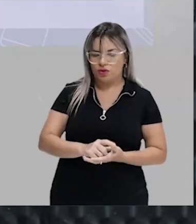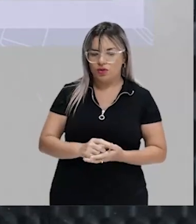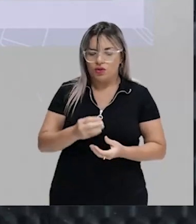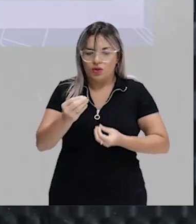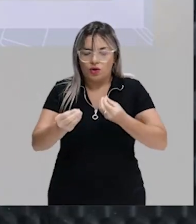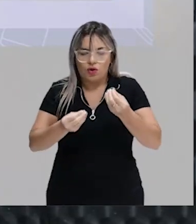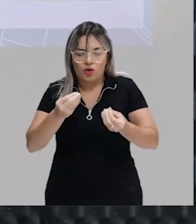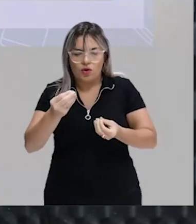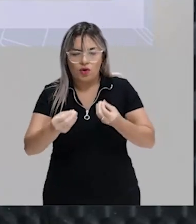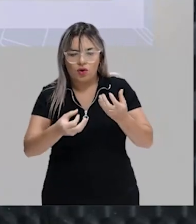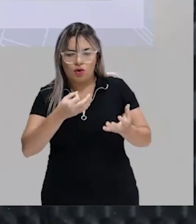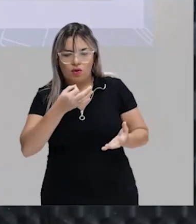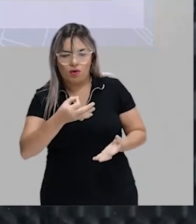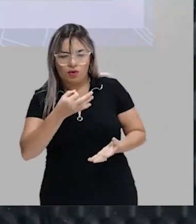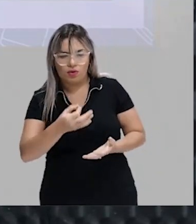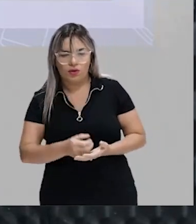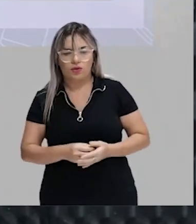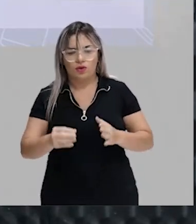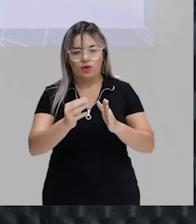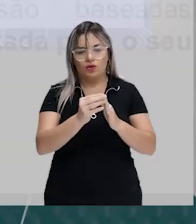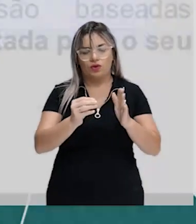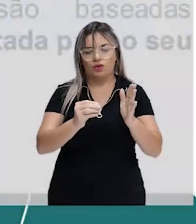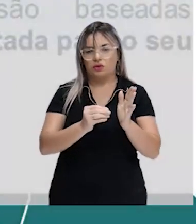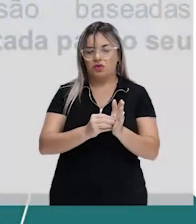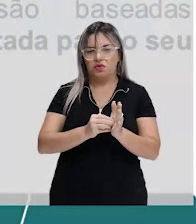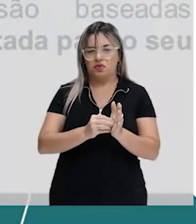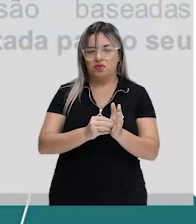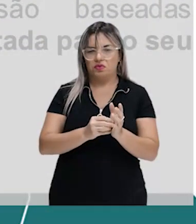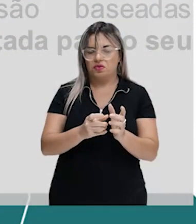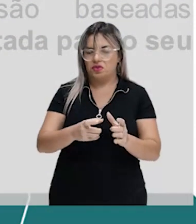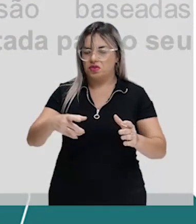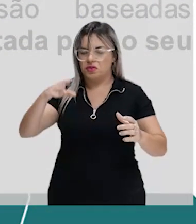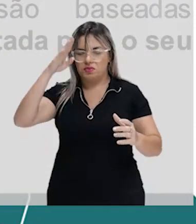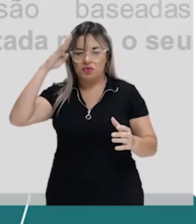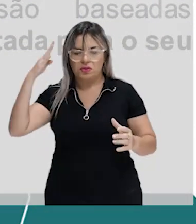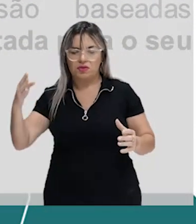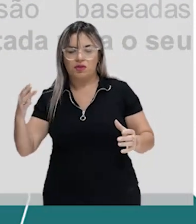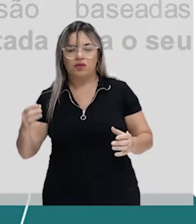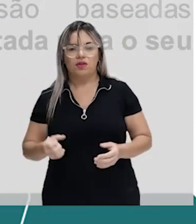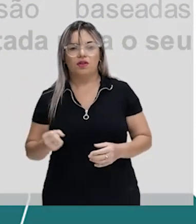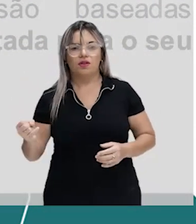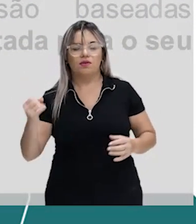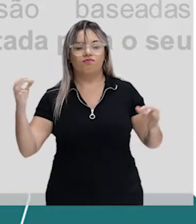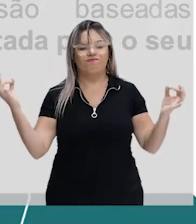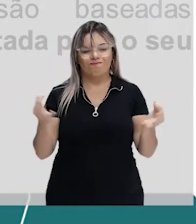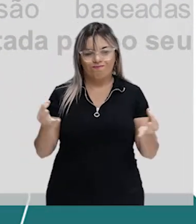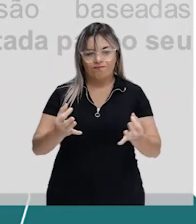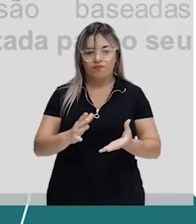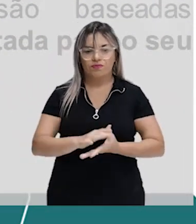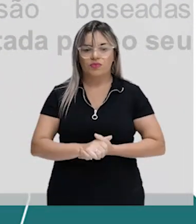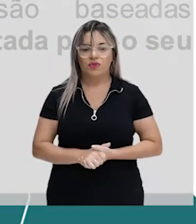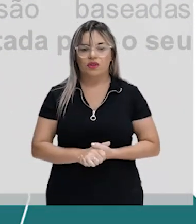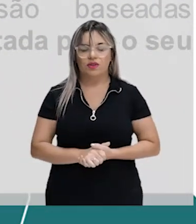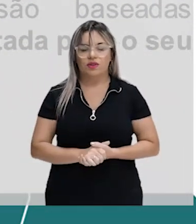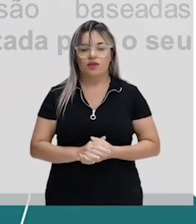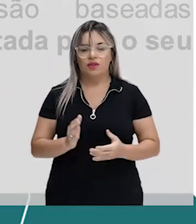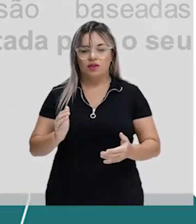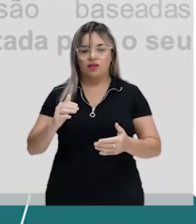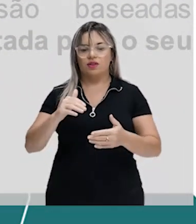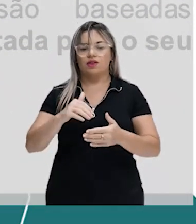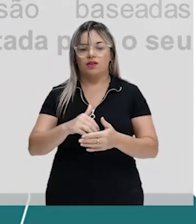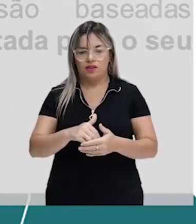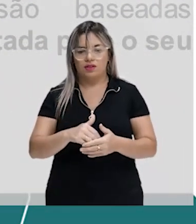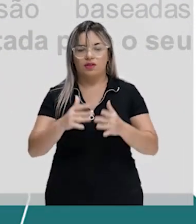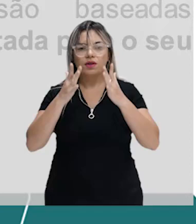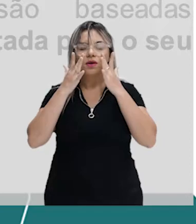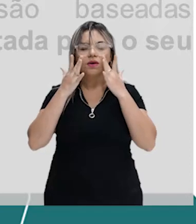assuntos grandiosos e nobres. Bom? E aí, dentro dessa categoria artística do classicismo,